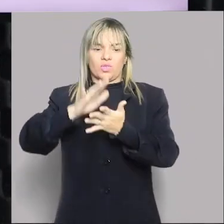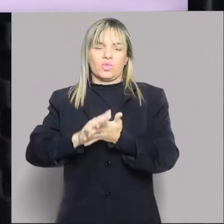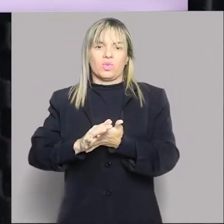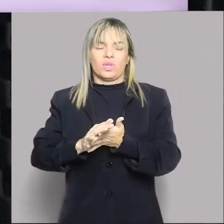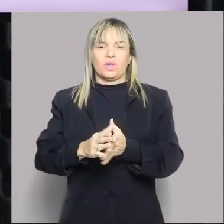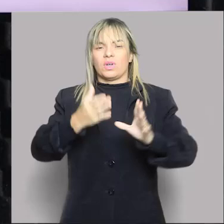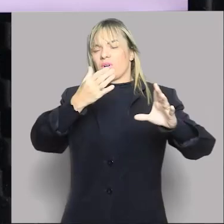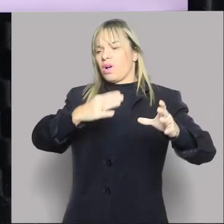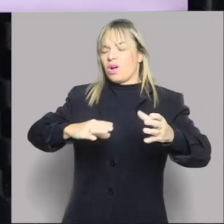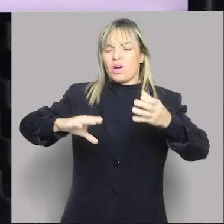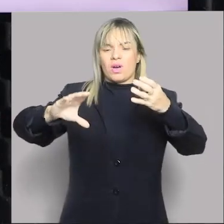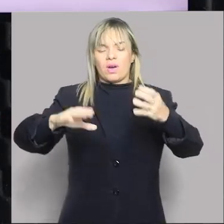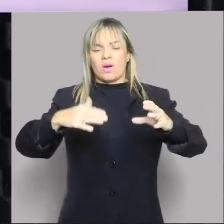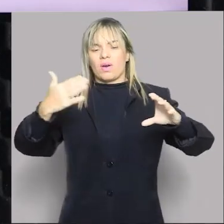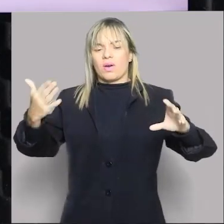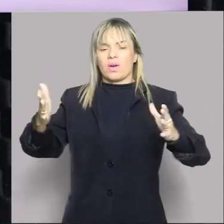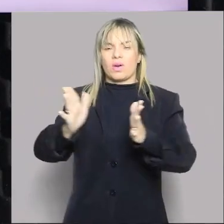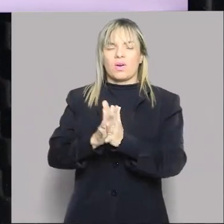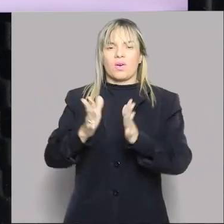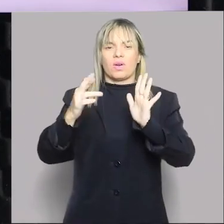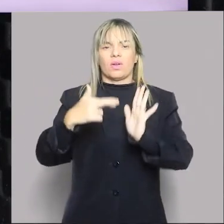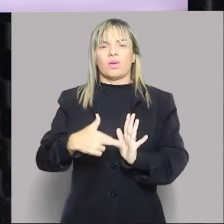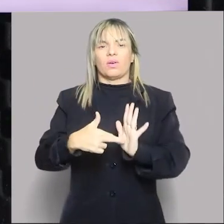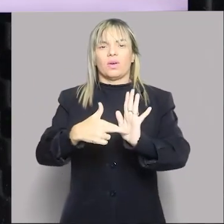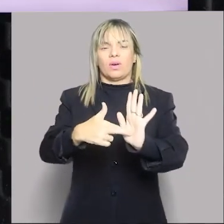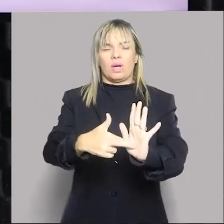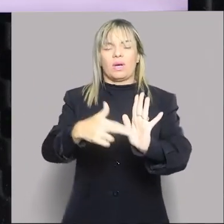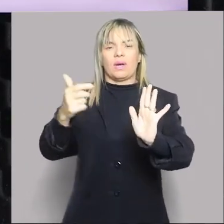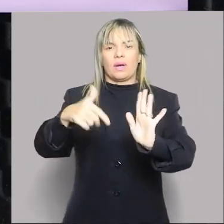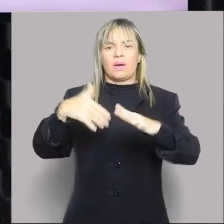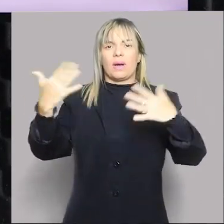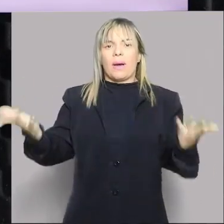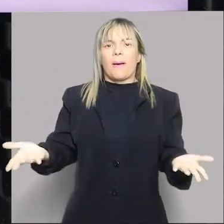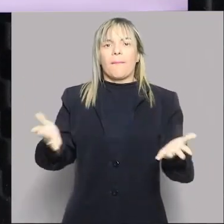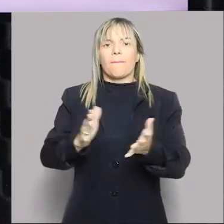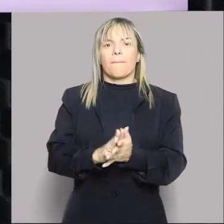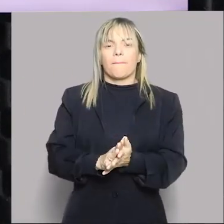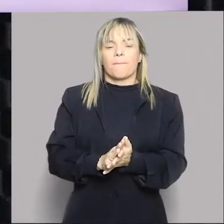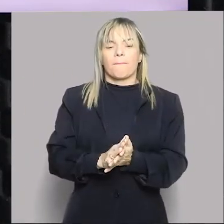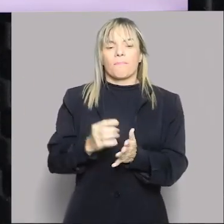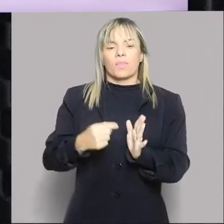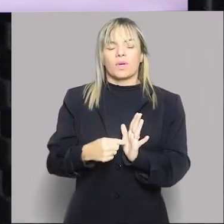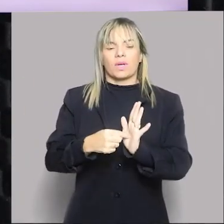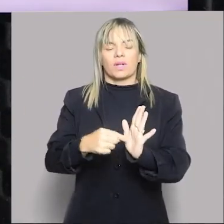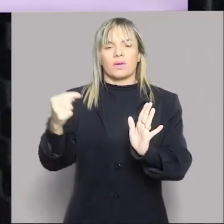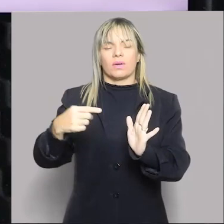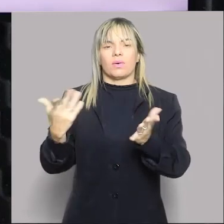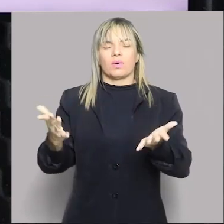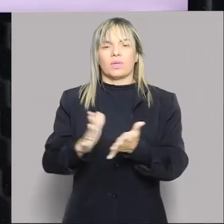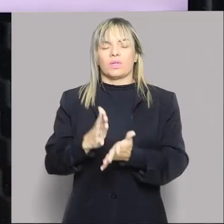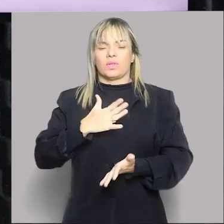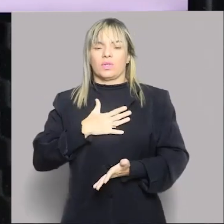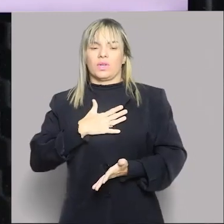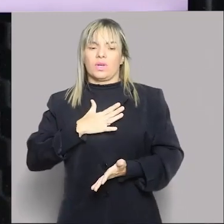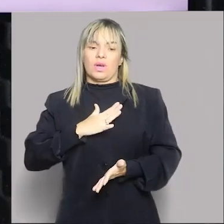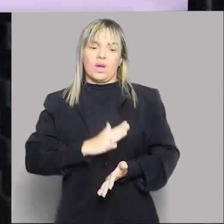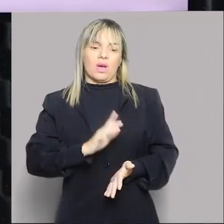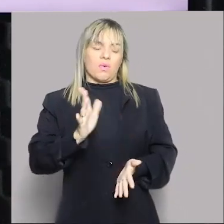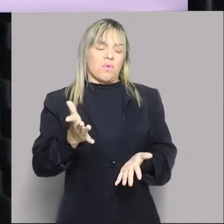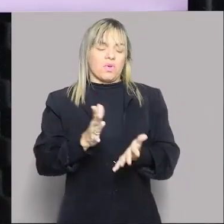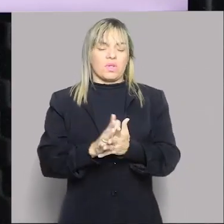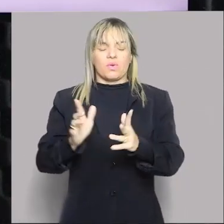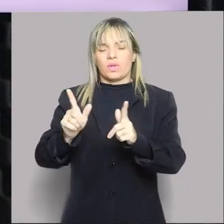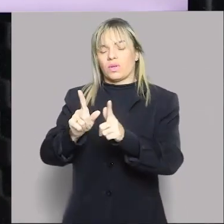obra, que está cantando, o que ele representa, o que ele tem como significação na obra dele, ou você não gosta da musicalidade